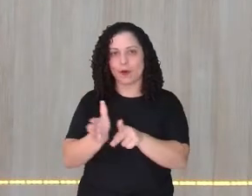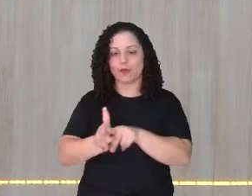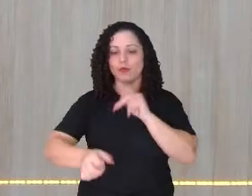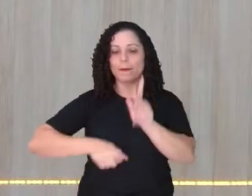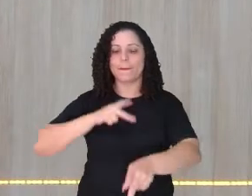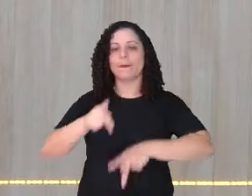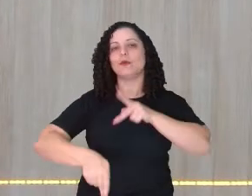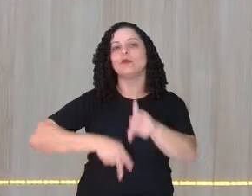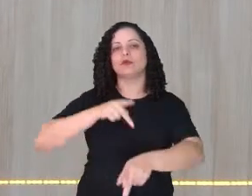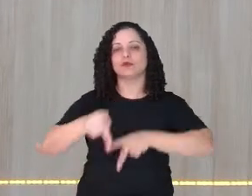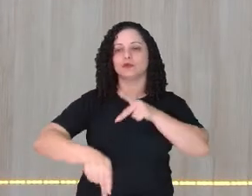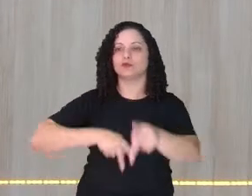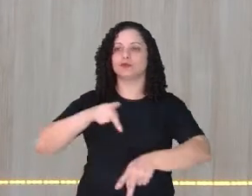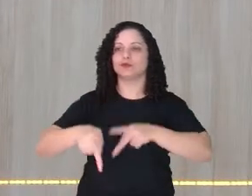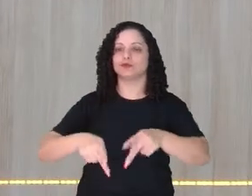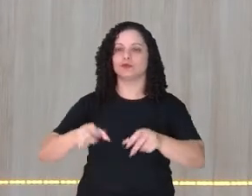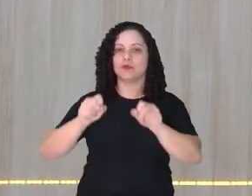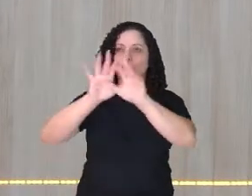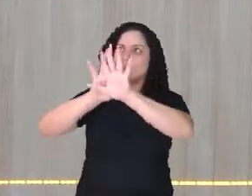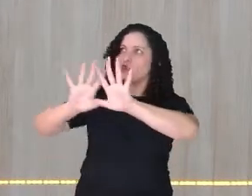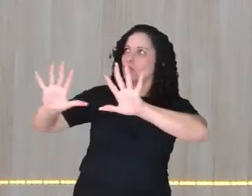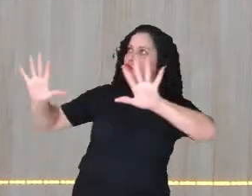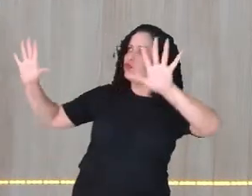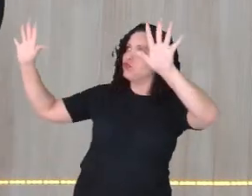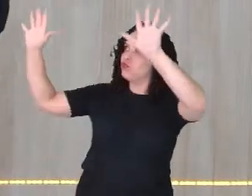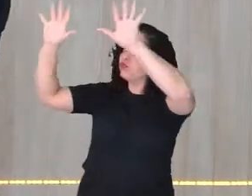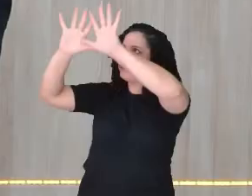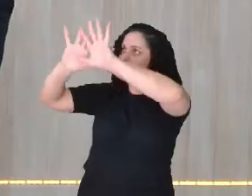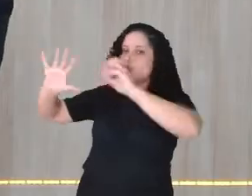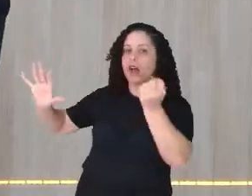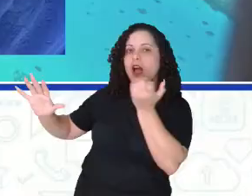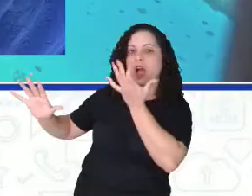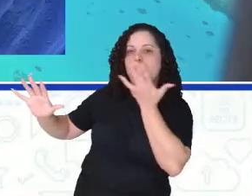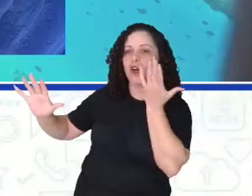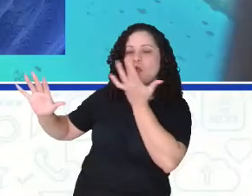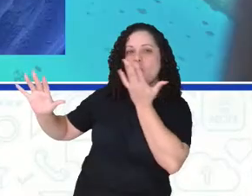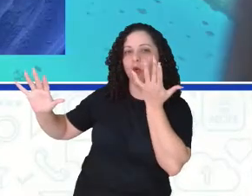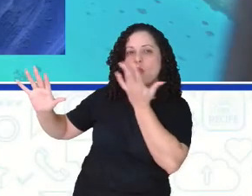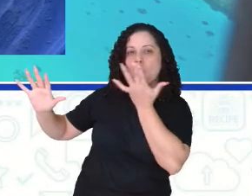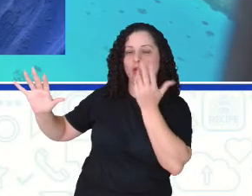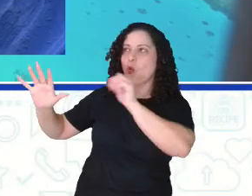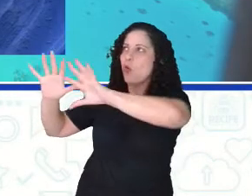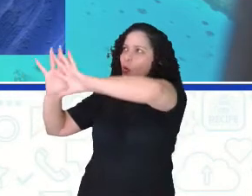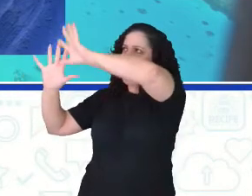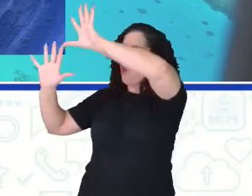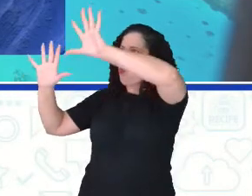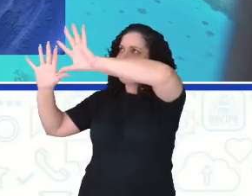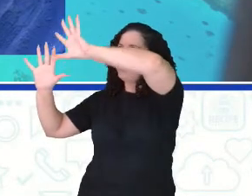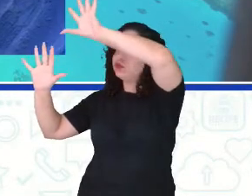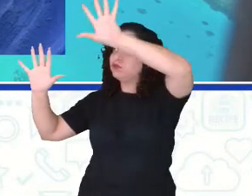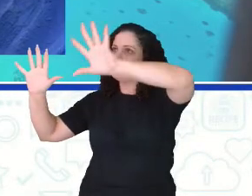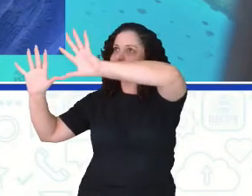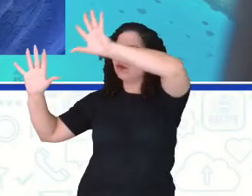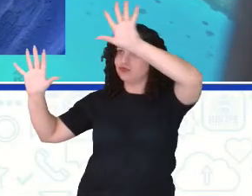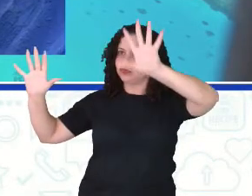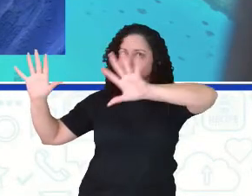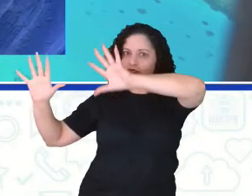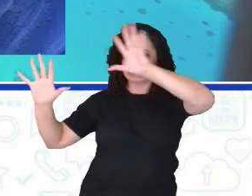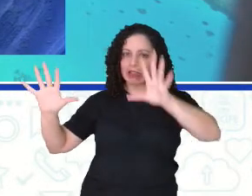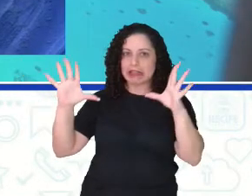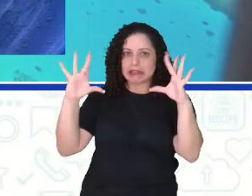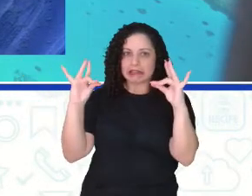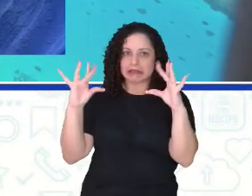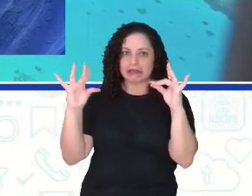população, né? O resto do território, vocês conseguem observar aí a cor, né? A cor mostra nitidamente que é um território seco,